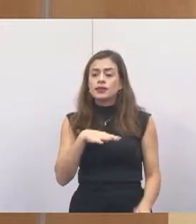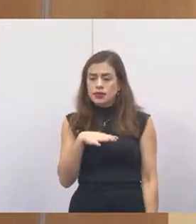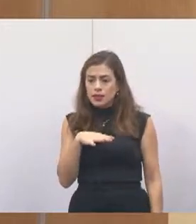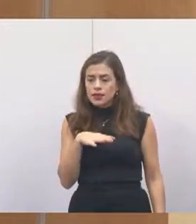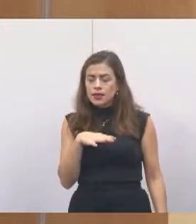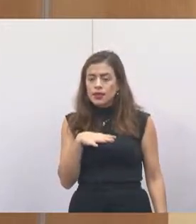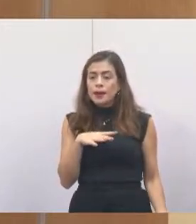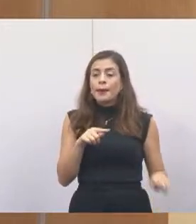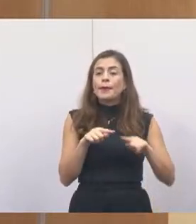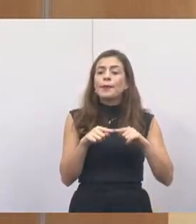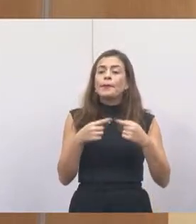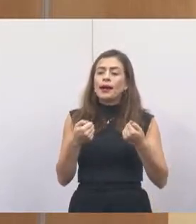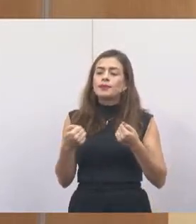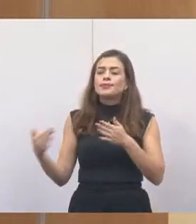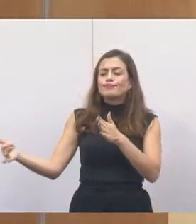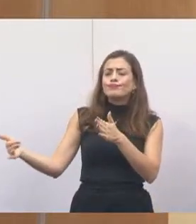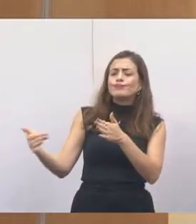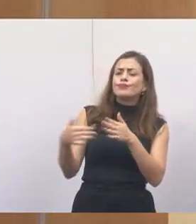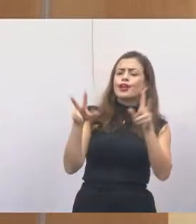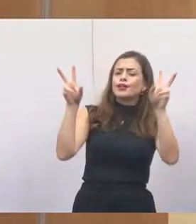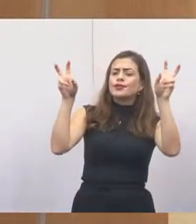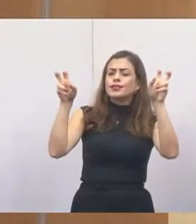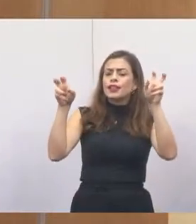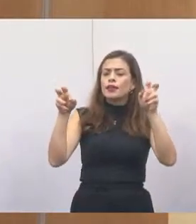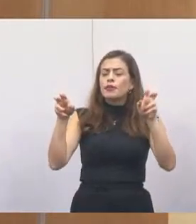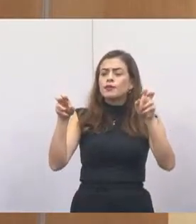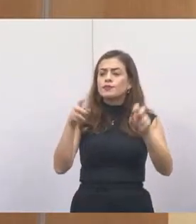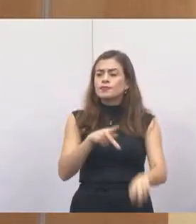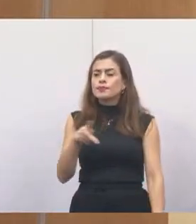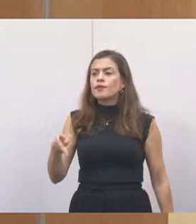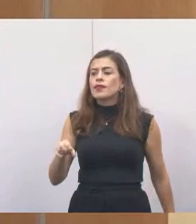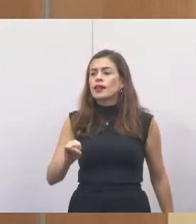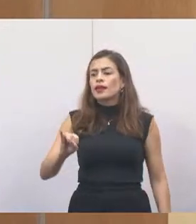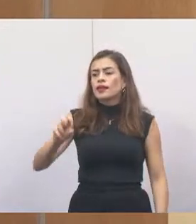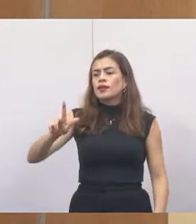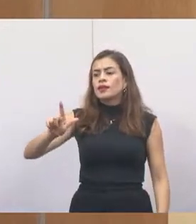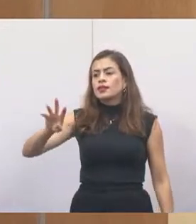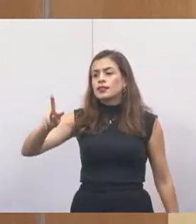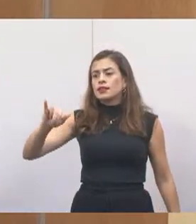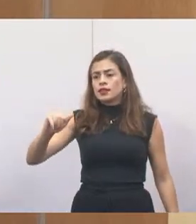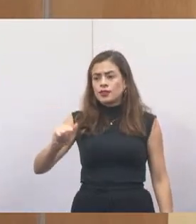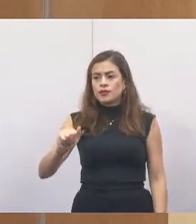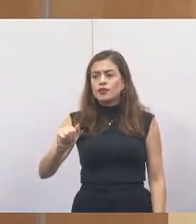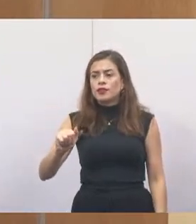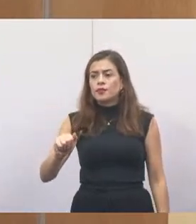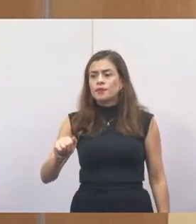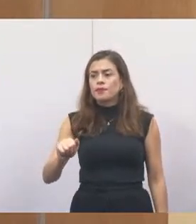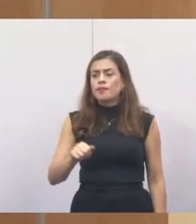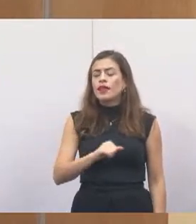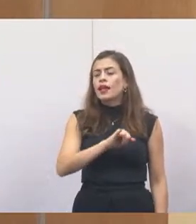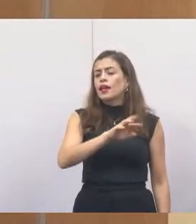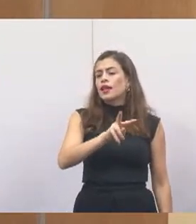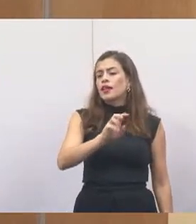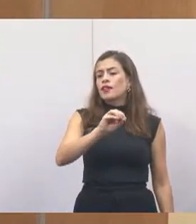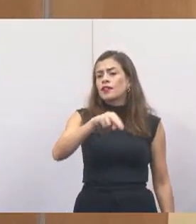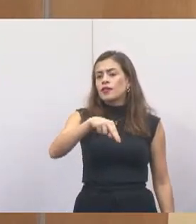podia deixar de trazer esse tema aqui, professora Silvia, porque você sabe muito bem, a dona Ivonete também, que deu aula por